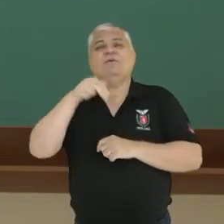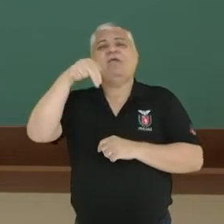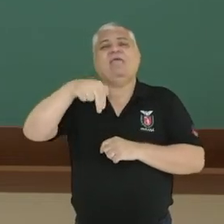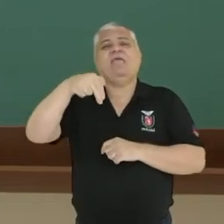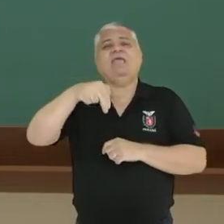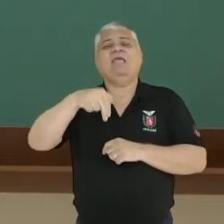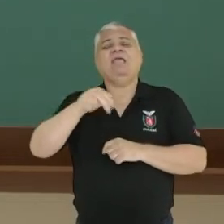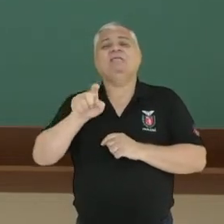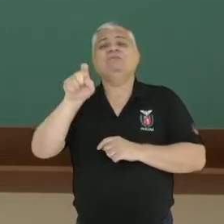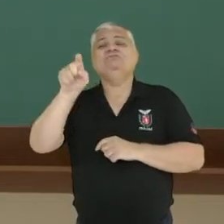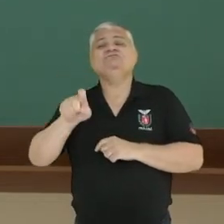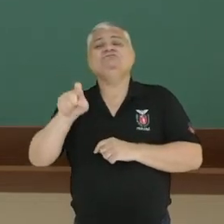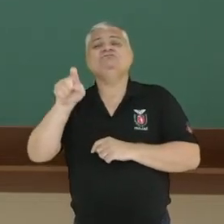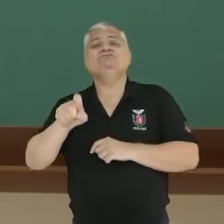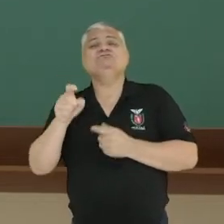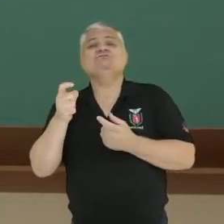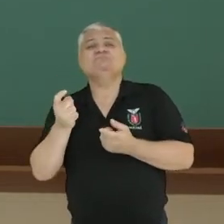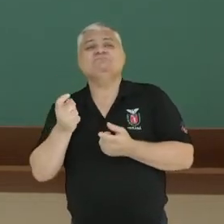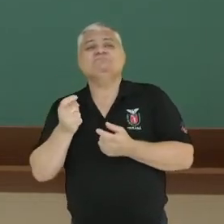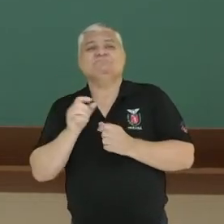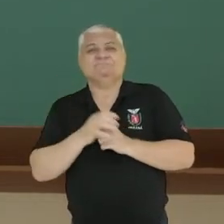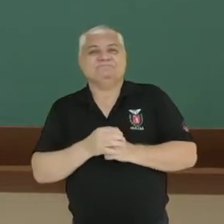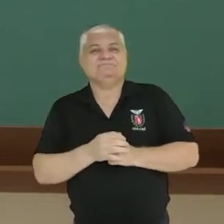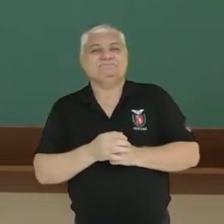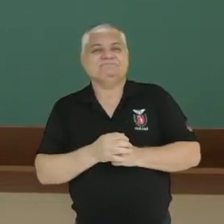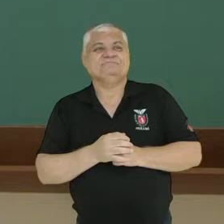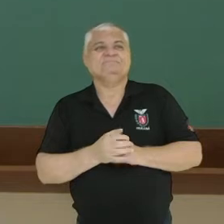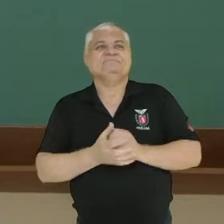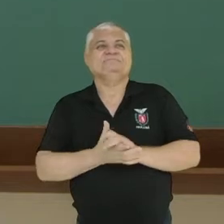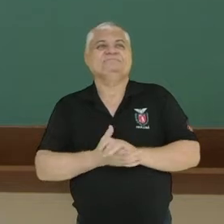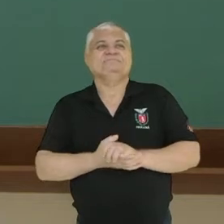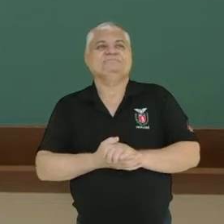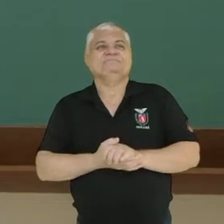se conhece o valor do logaritmo. Ok?